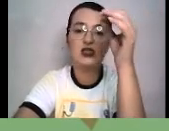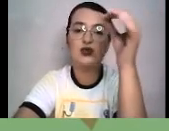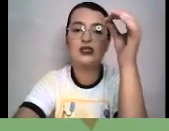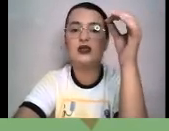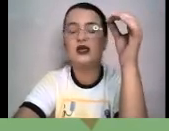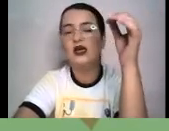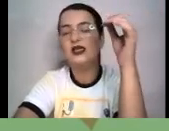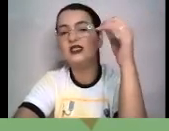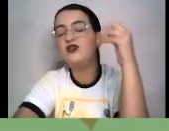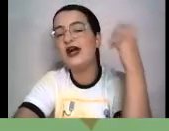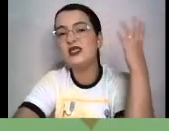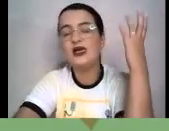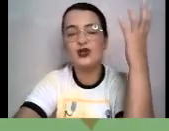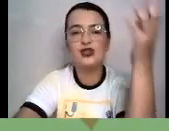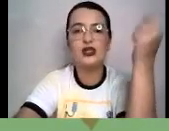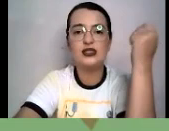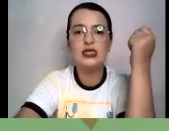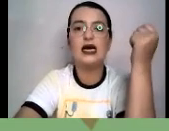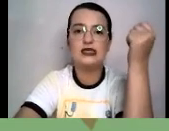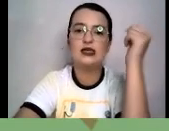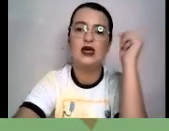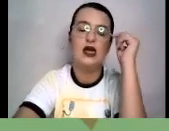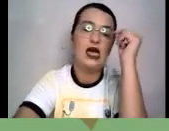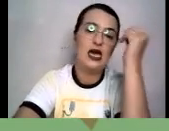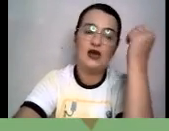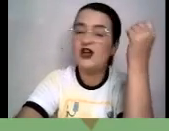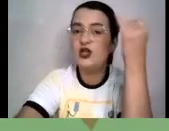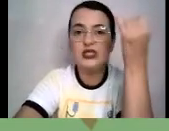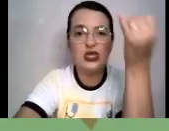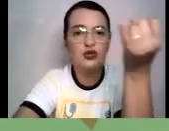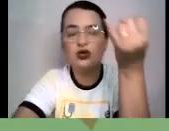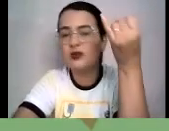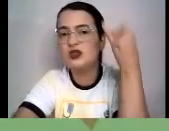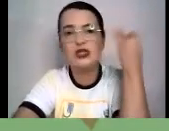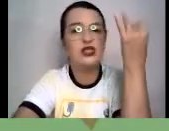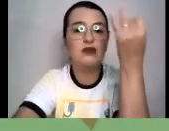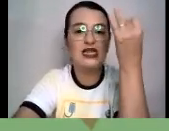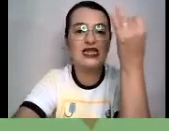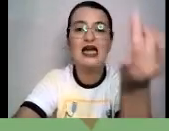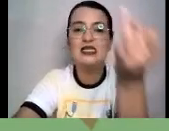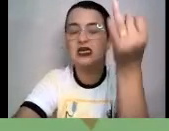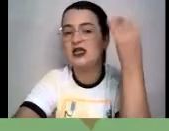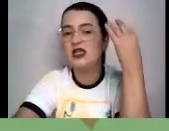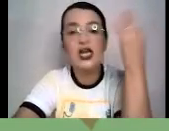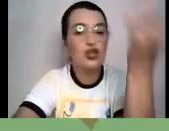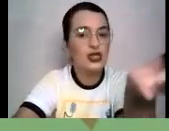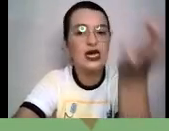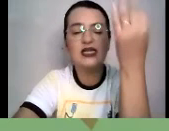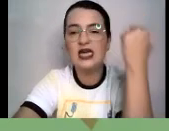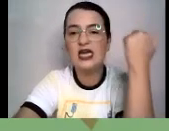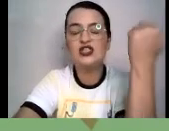essas tensões, né, são vários fatores sociais, fatores econômicos, fatores militares,